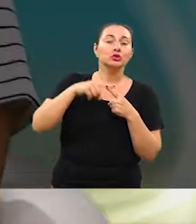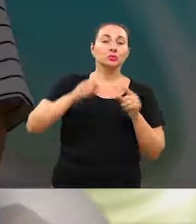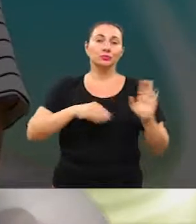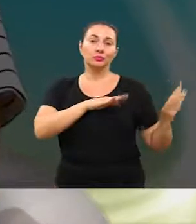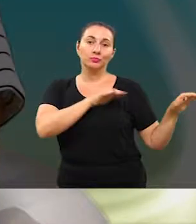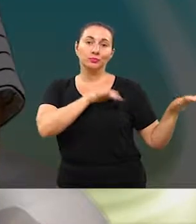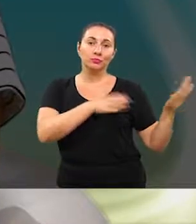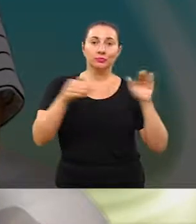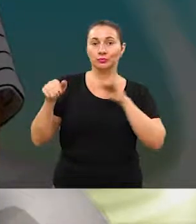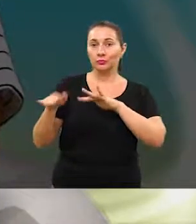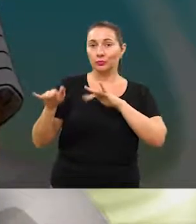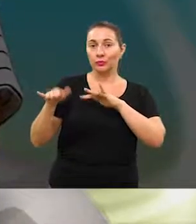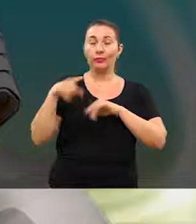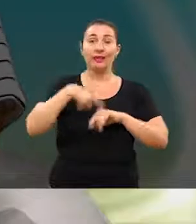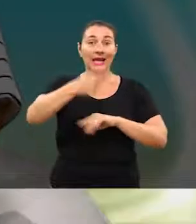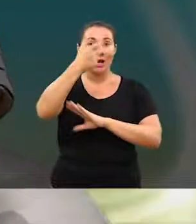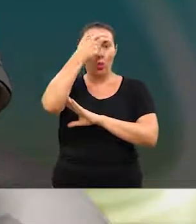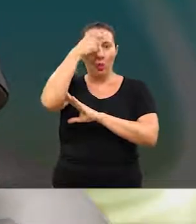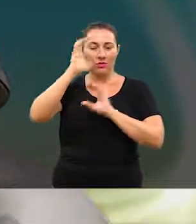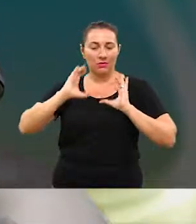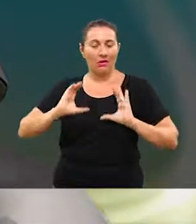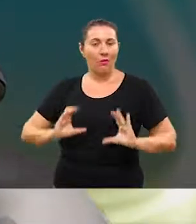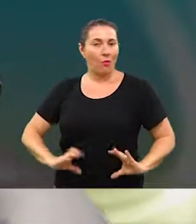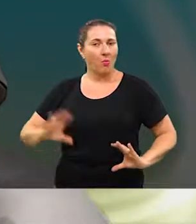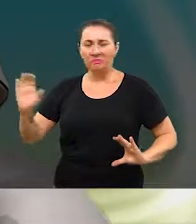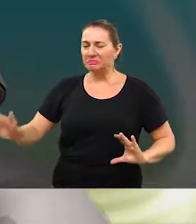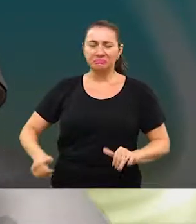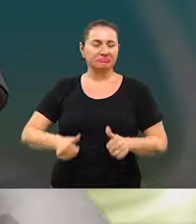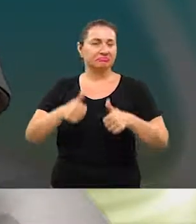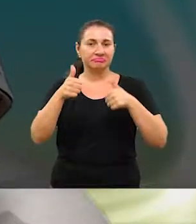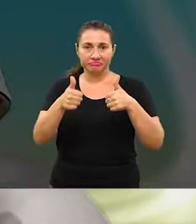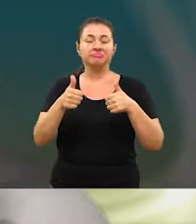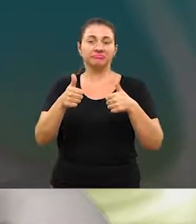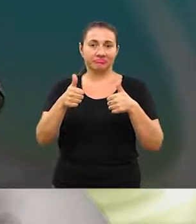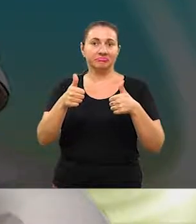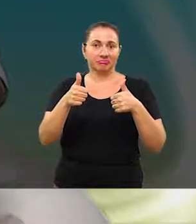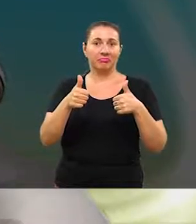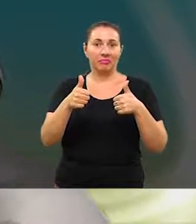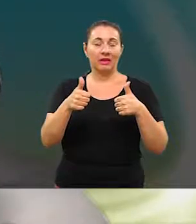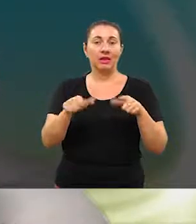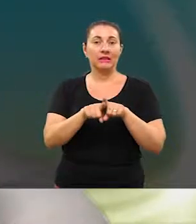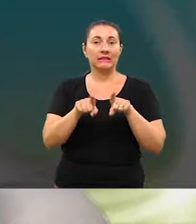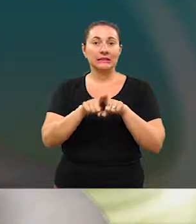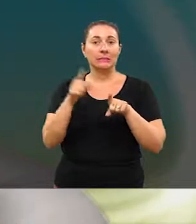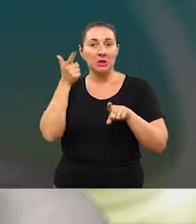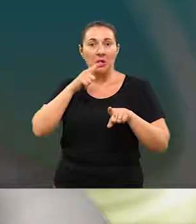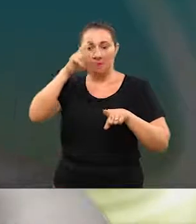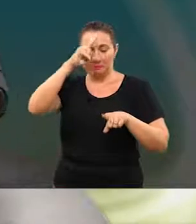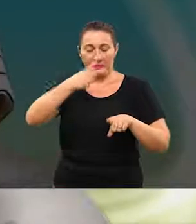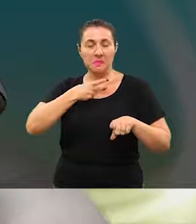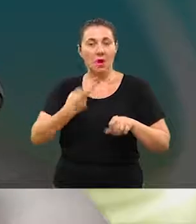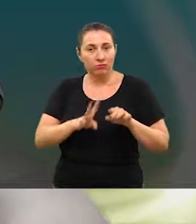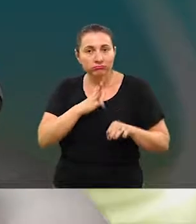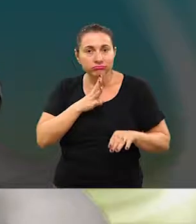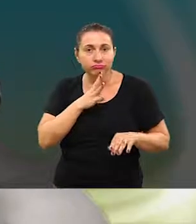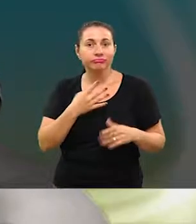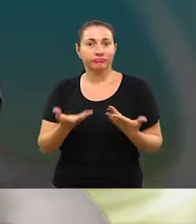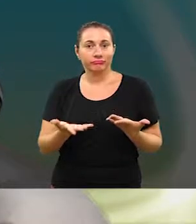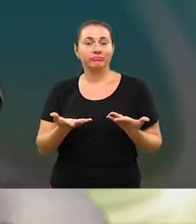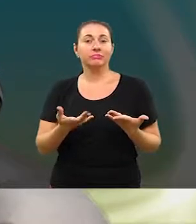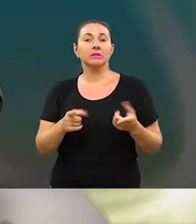dança do ventre, ele dá uma consciência corporal enorme, sabe? Então, a dança do ventre, a pessoa consegue se conhecer melhor